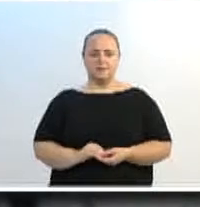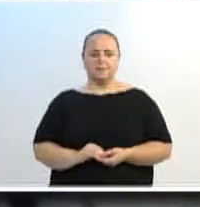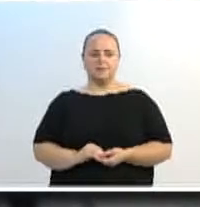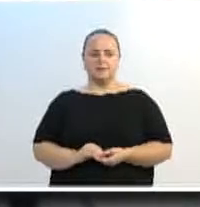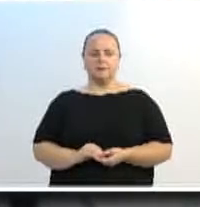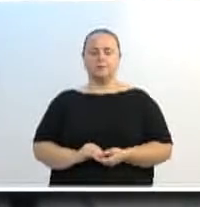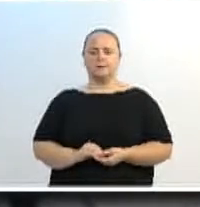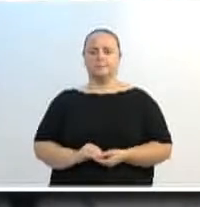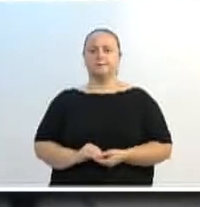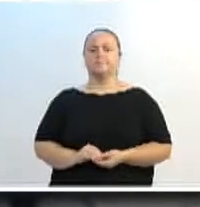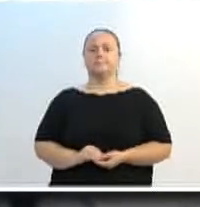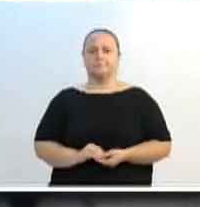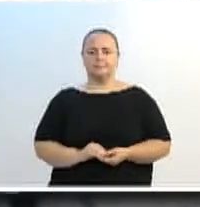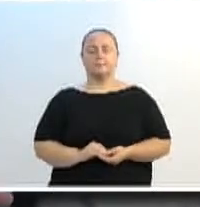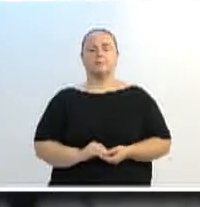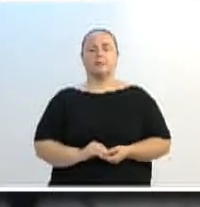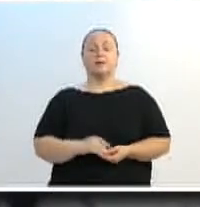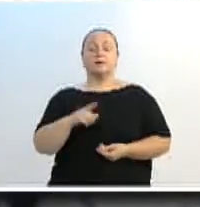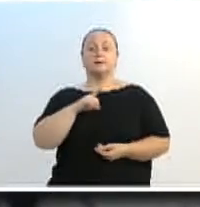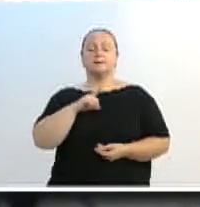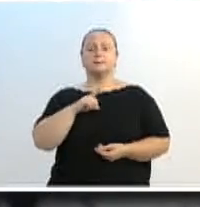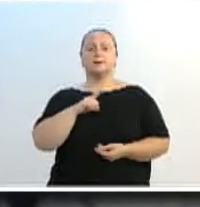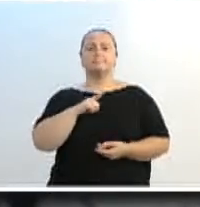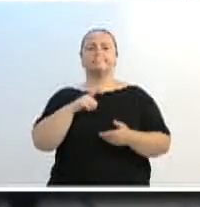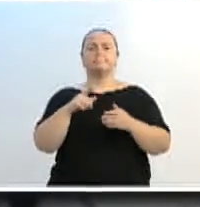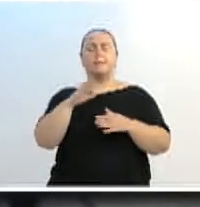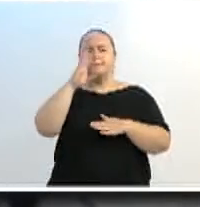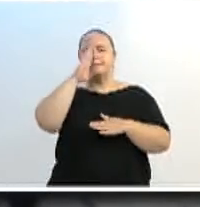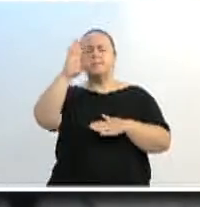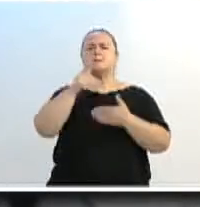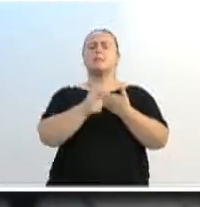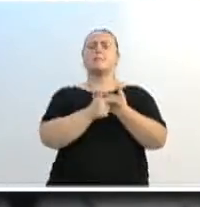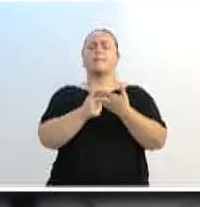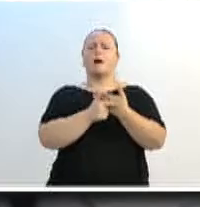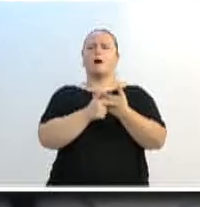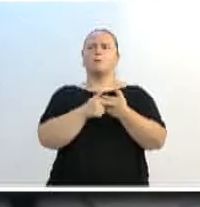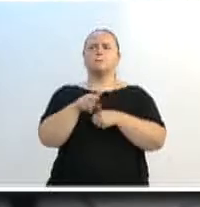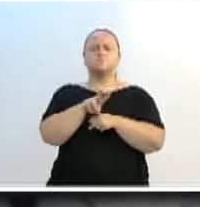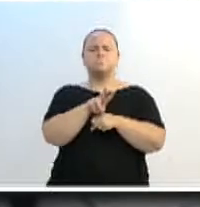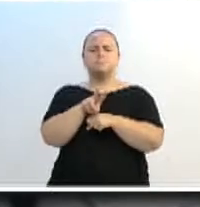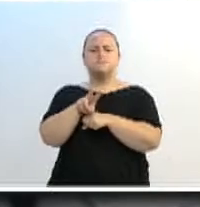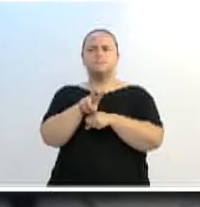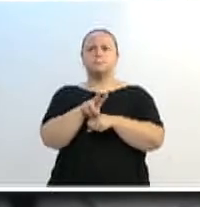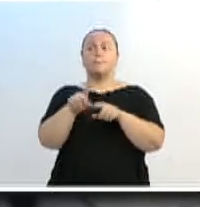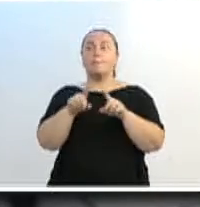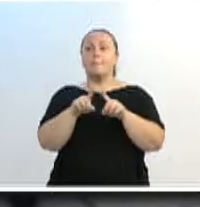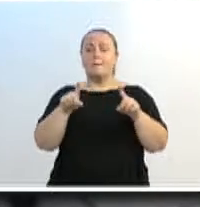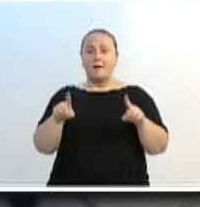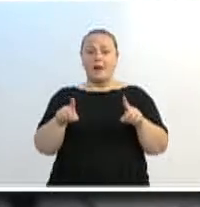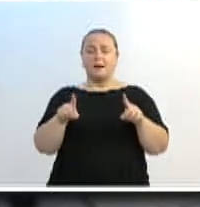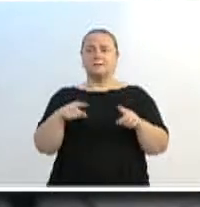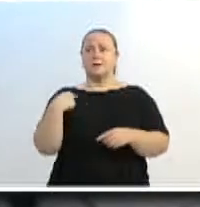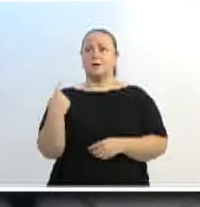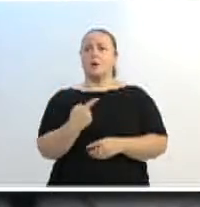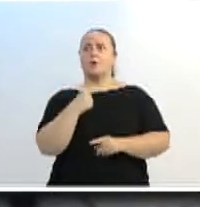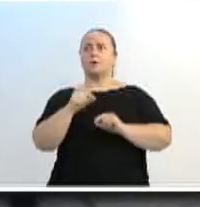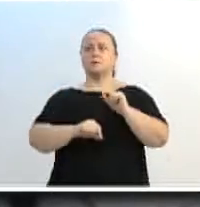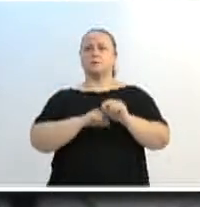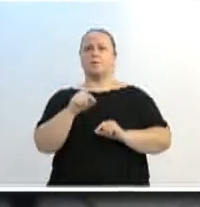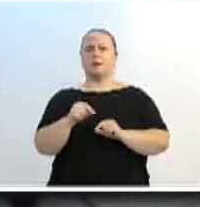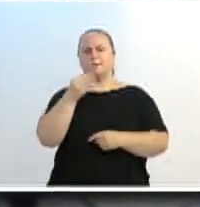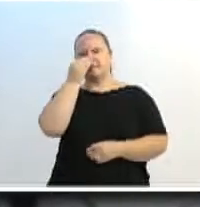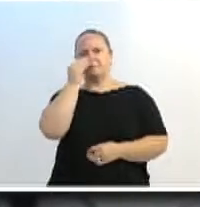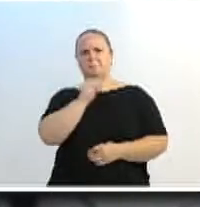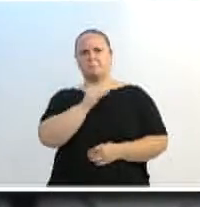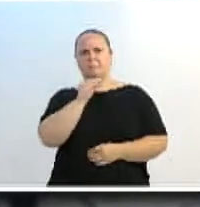gente sabe qual é o nosso principal papel, legislar, fiscalizar e tal, mas a gente não vai passar despercebido, né, aquilo que chega do dia a dia